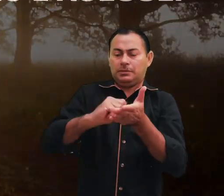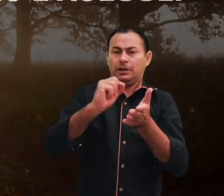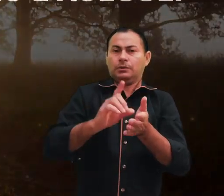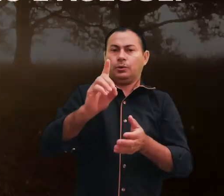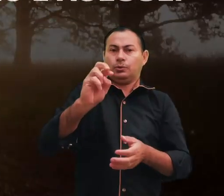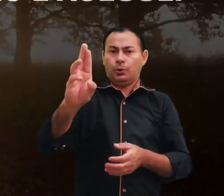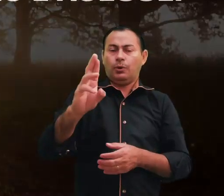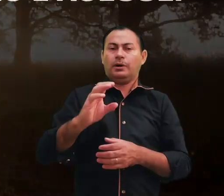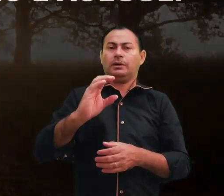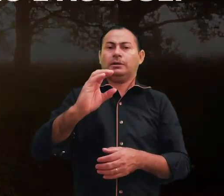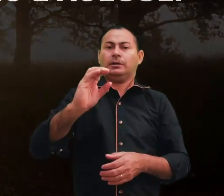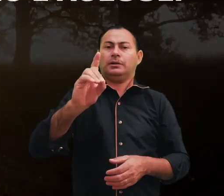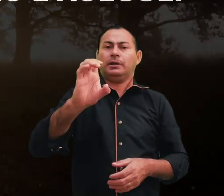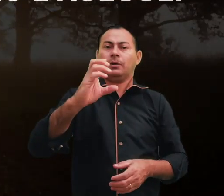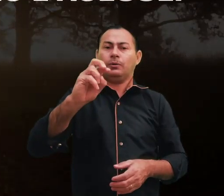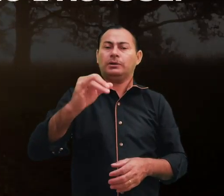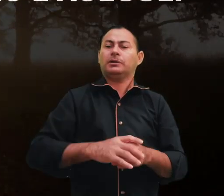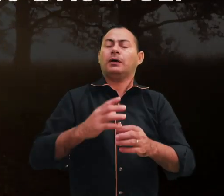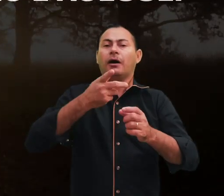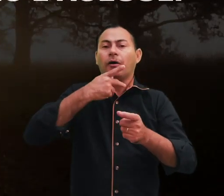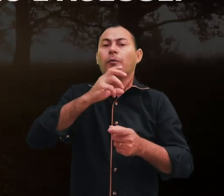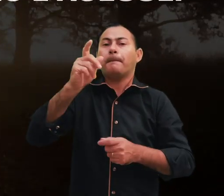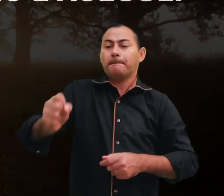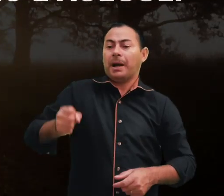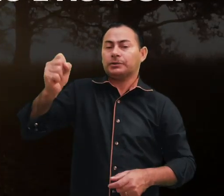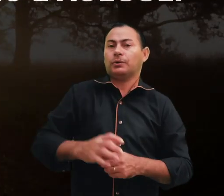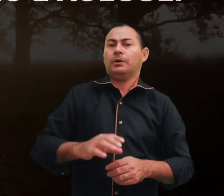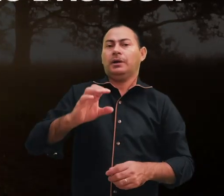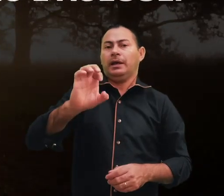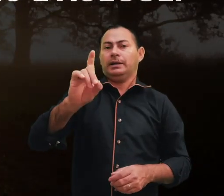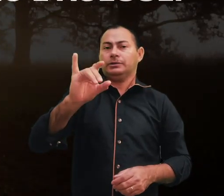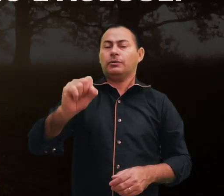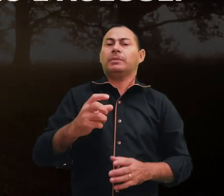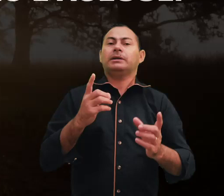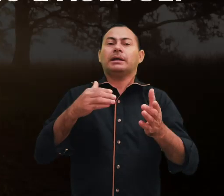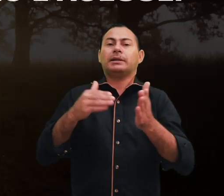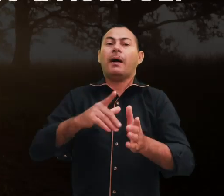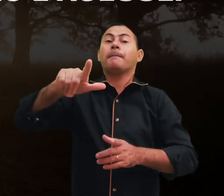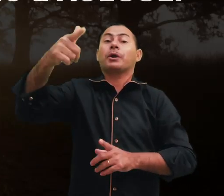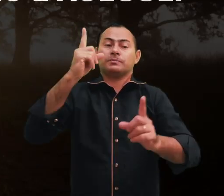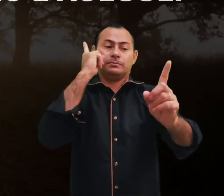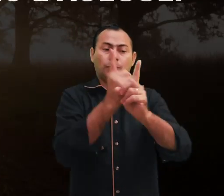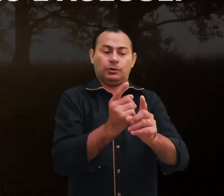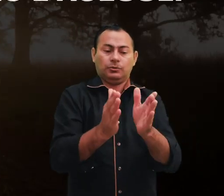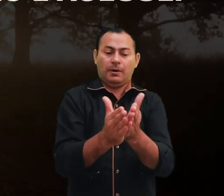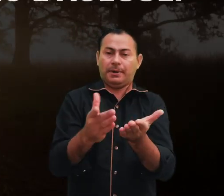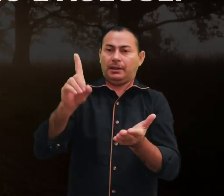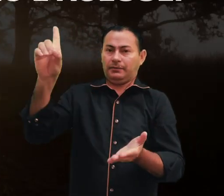Woodward, na voz do pastor Edson Bruno. Até o nosso próximo encontro com a palavra.